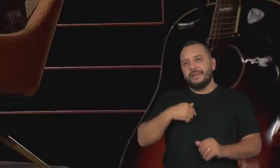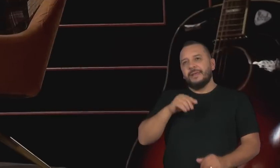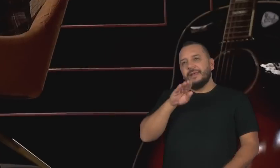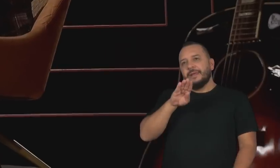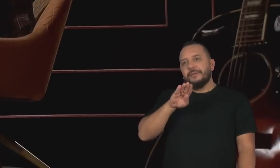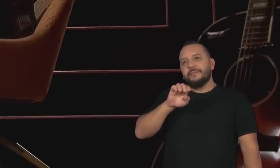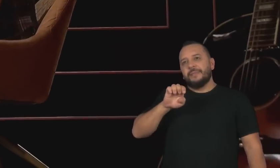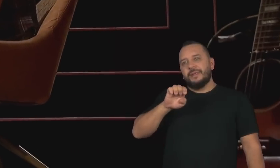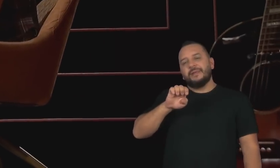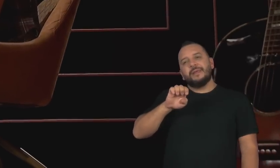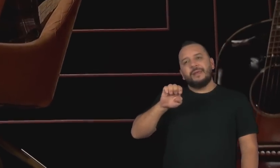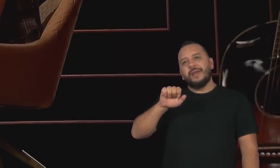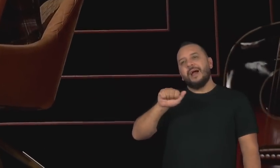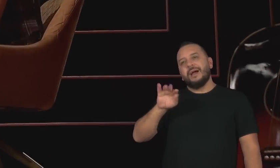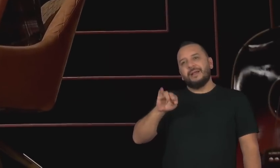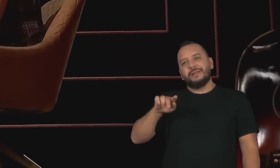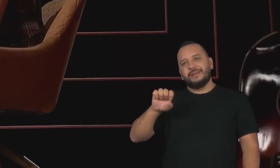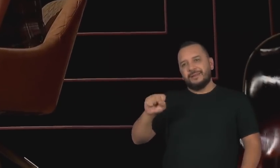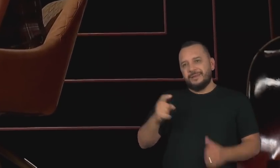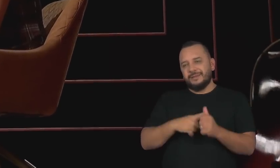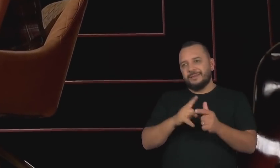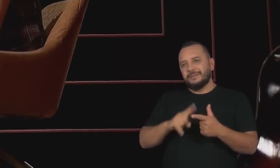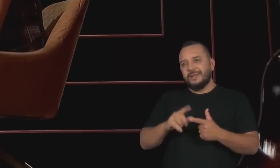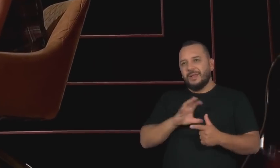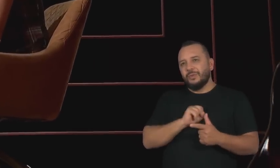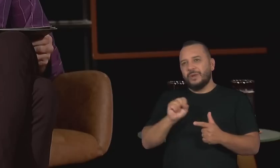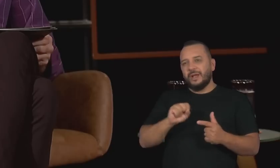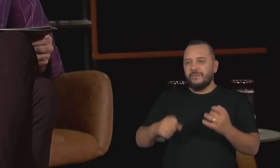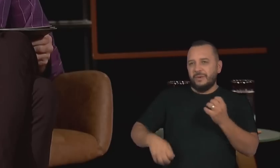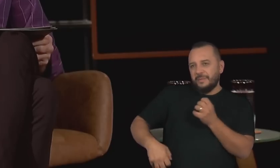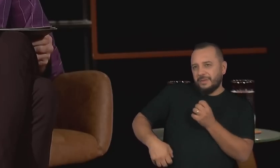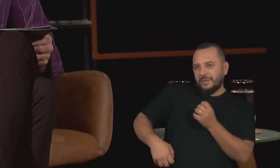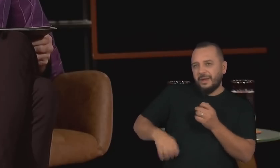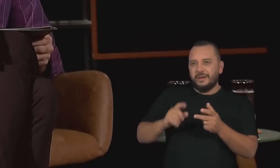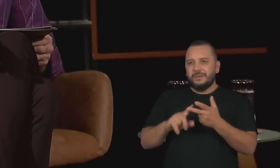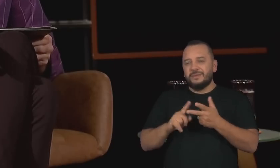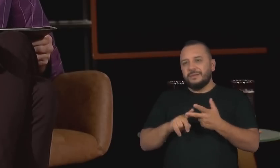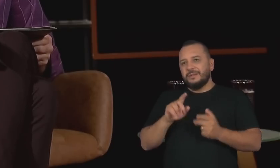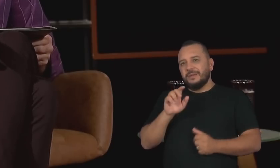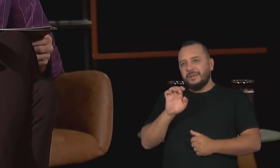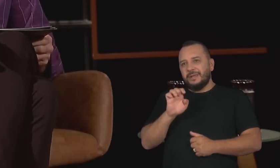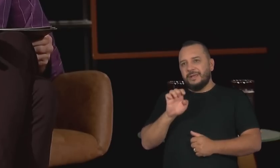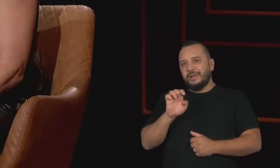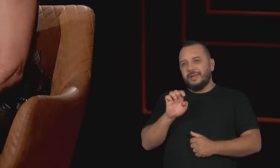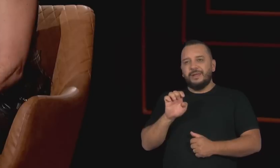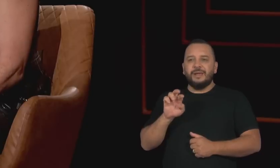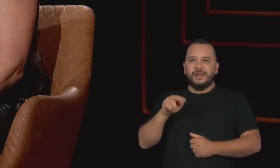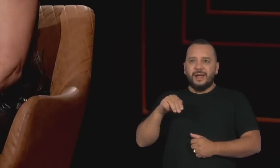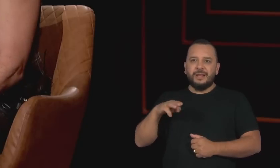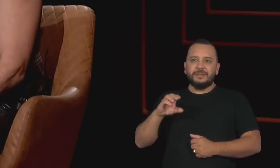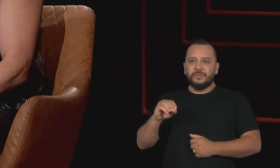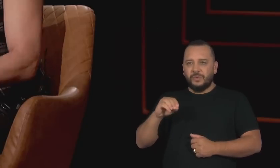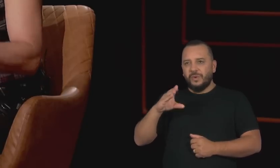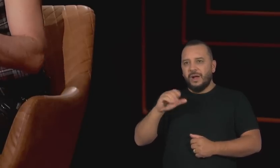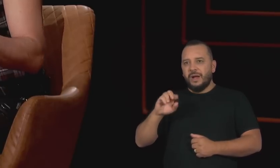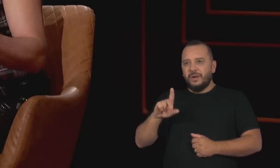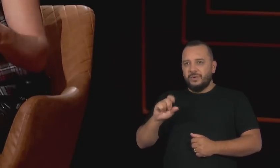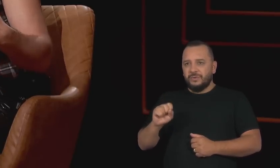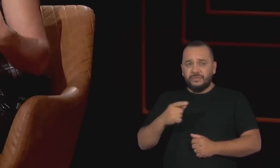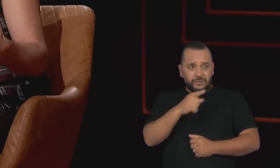Roberto Carlos, né? E Erasmo Carlos. Então, mas aí você chegou, você já foi direto para a bateria? Eu fui